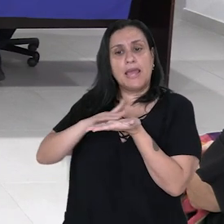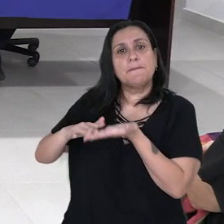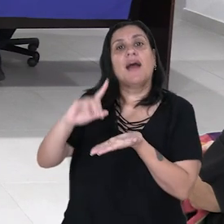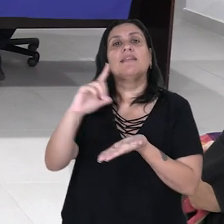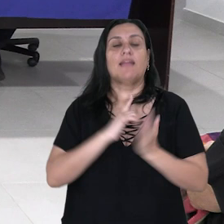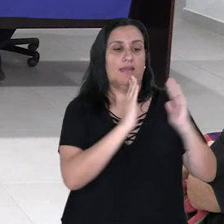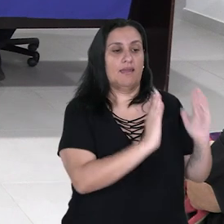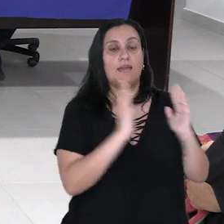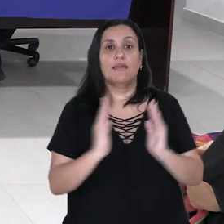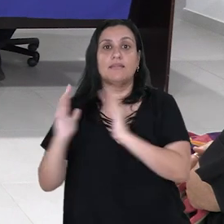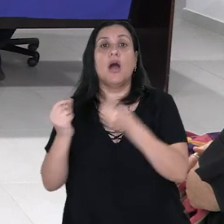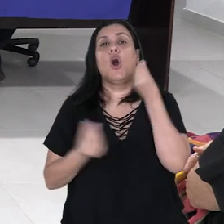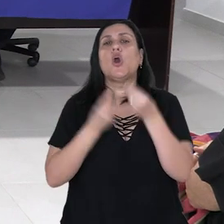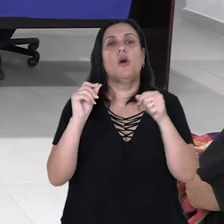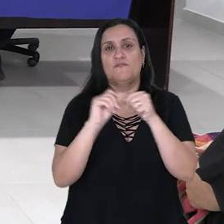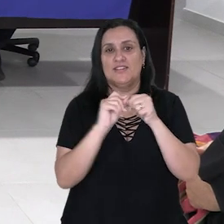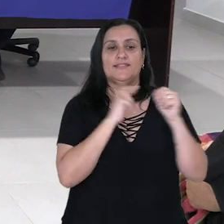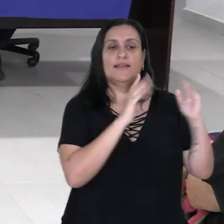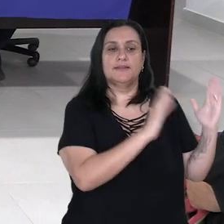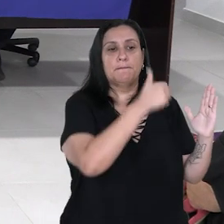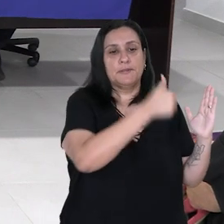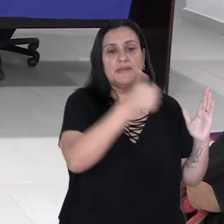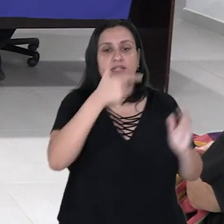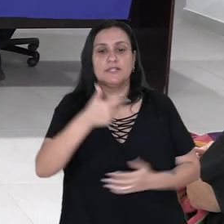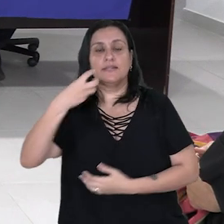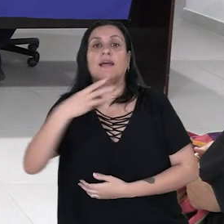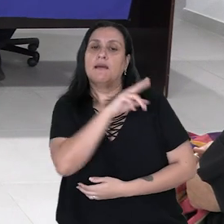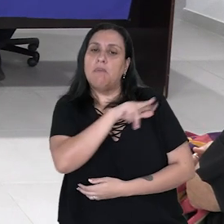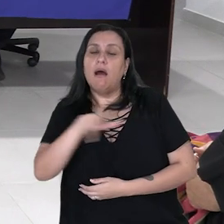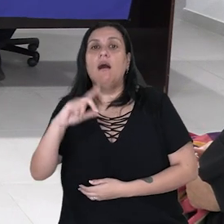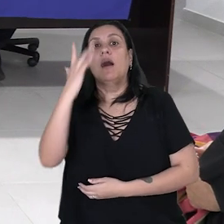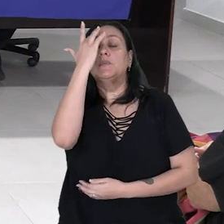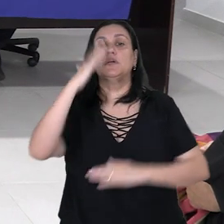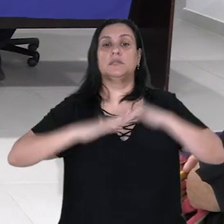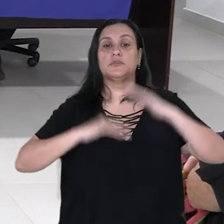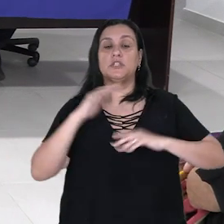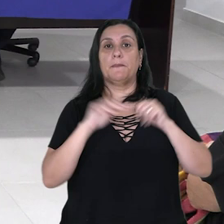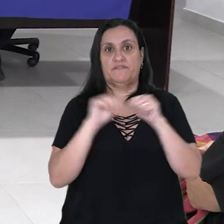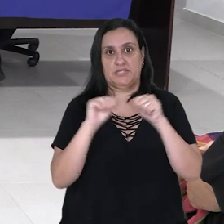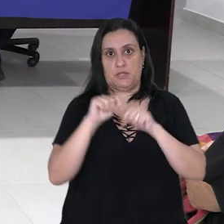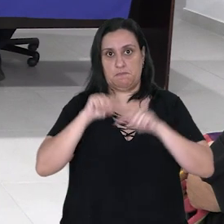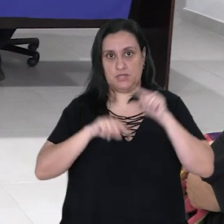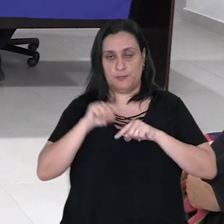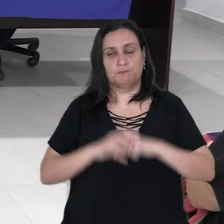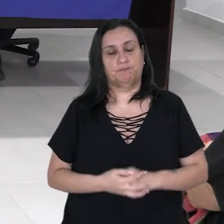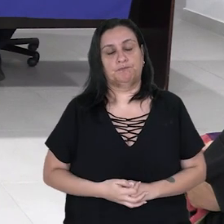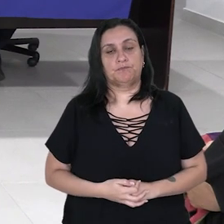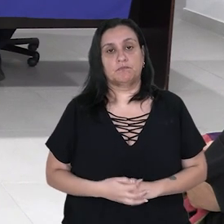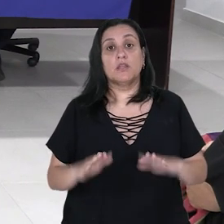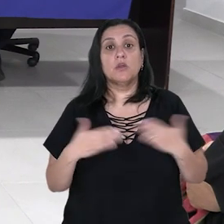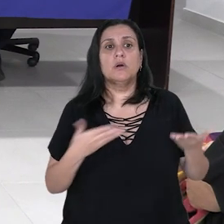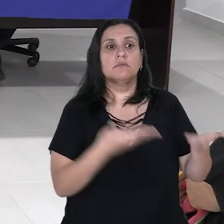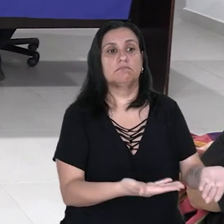várias etapas de produção. Né? Ele envolve muitas pessoas para ser produzido. Então, quando elas levaram o livro